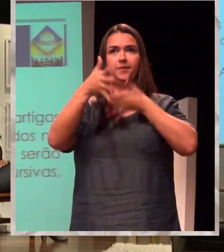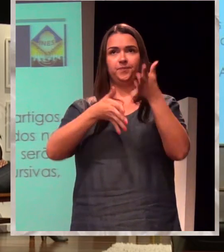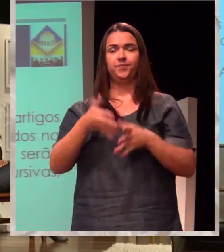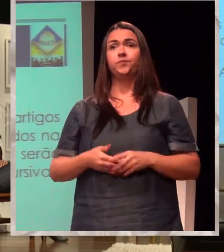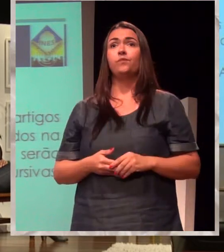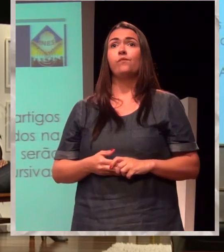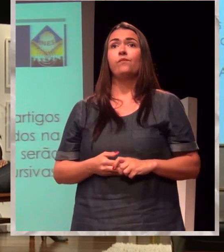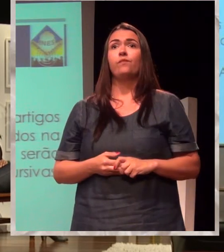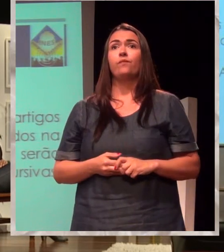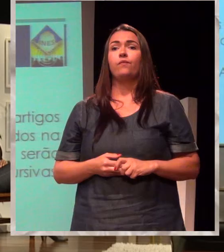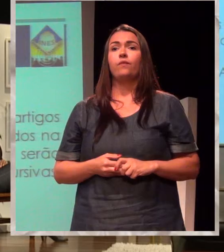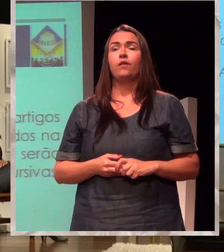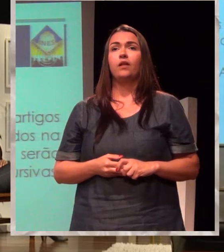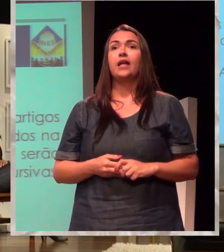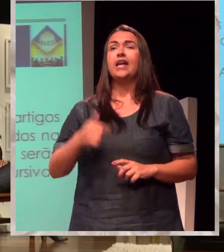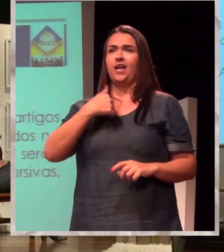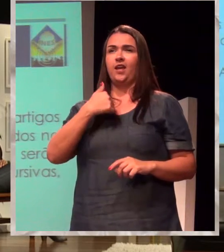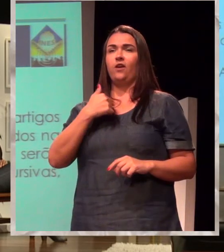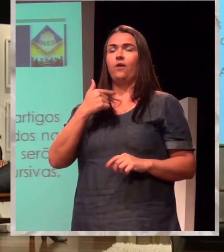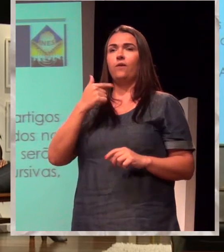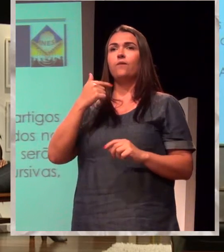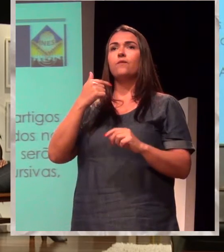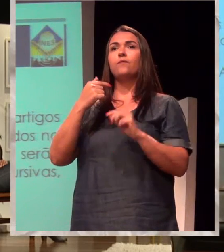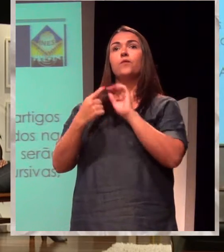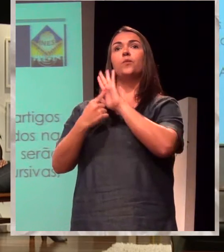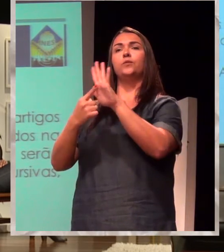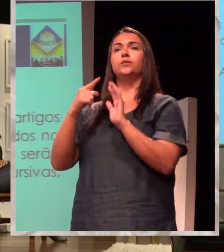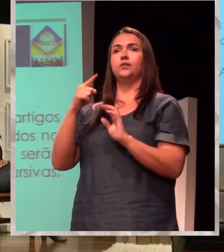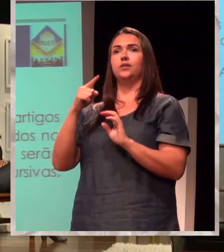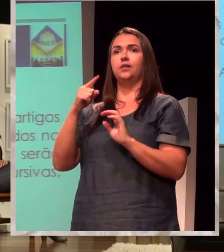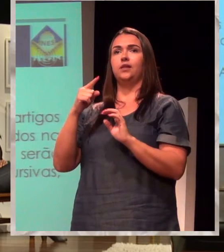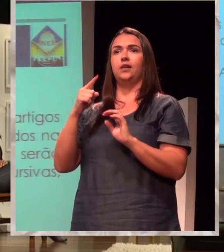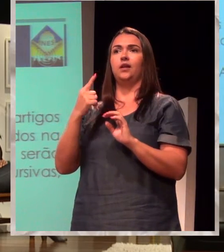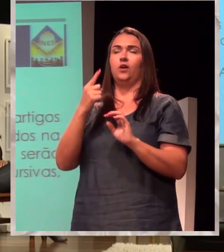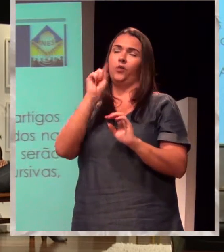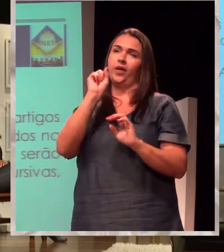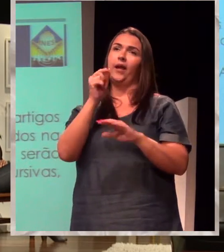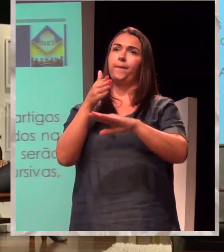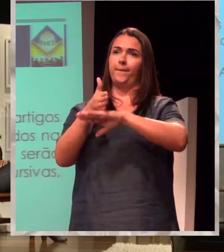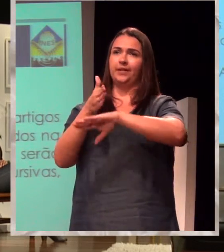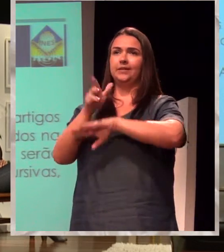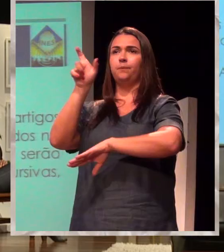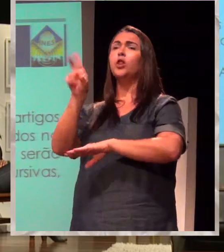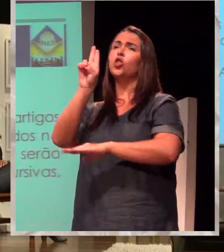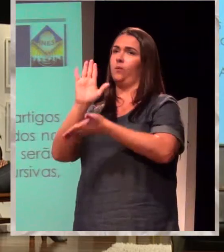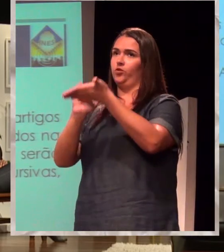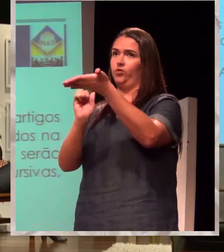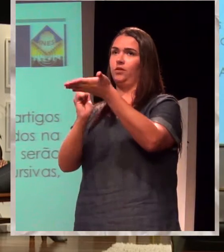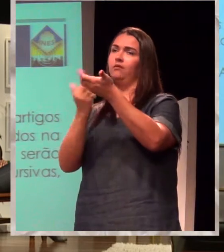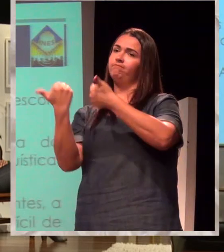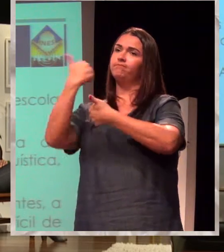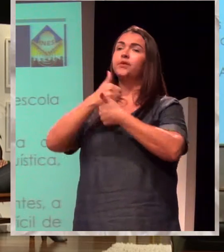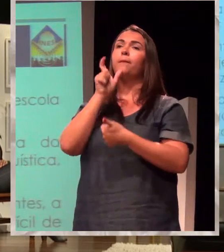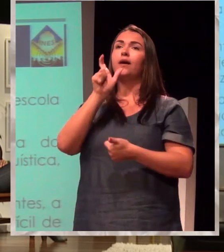Então, eu vou colocar aqui, né, os participantes como A1, A2, e as